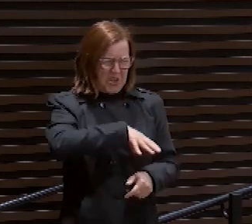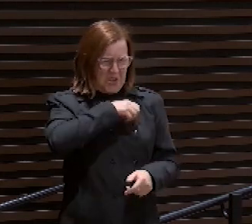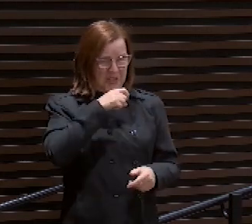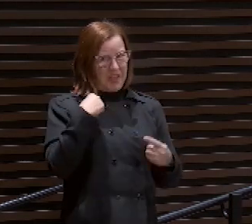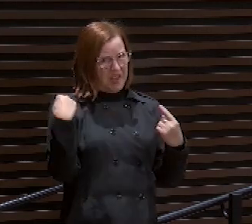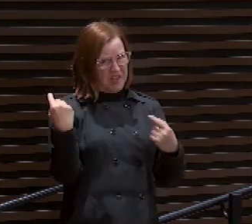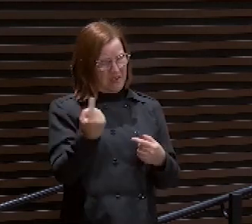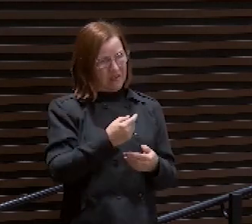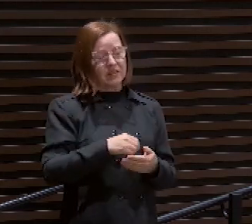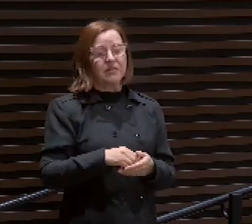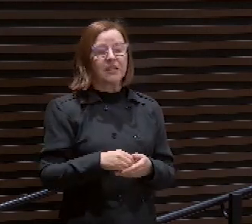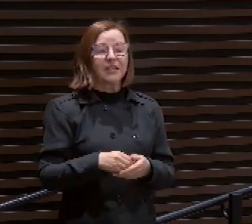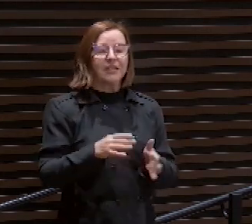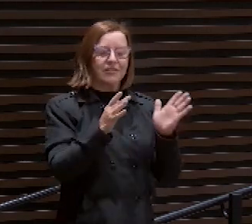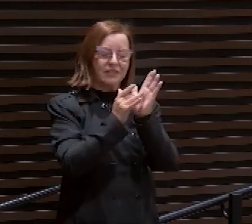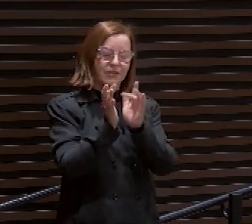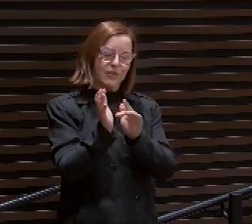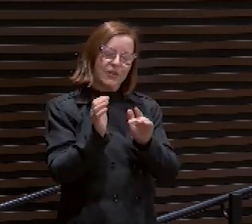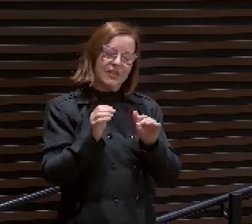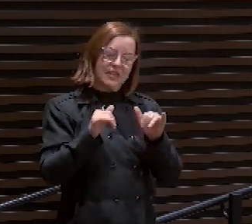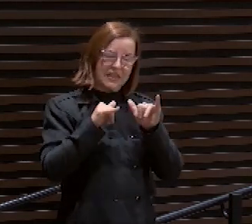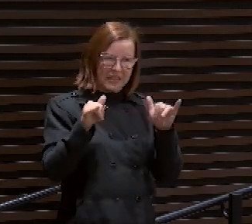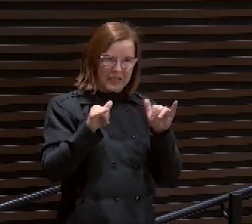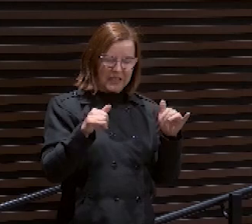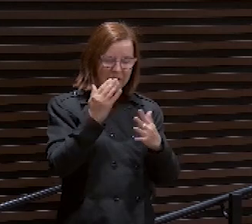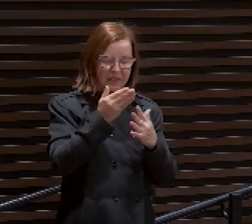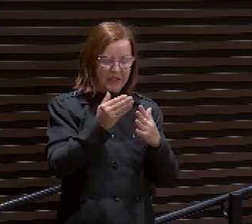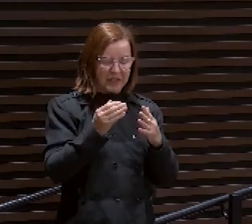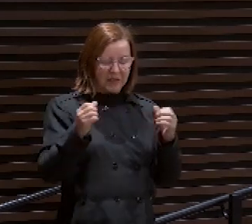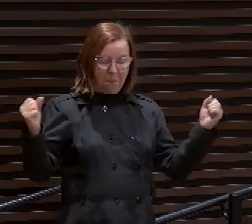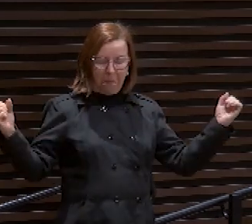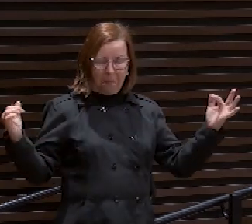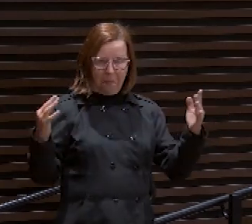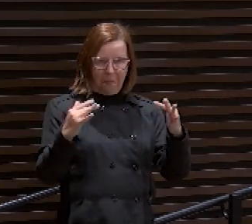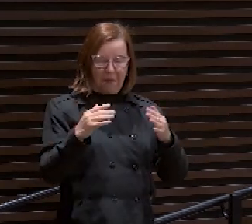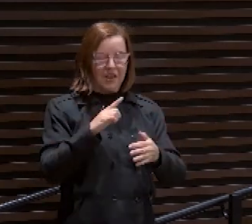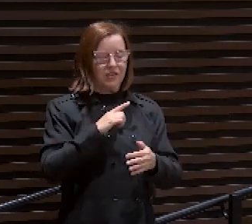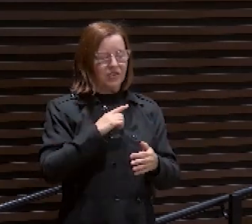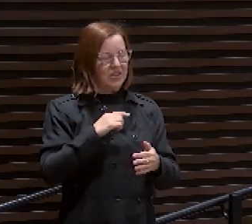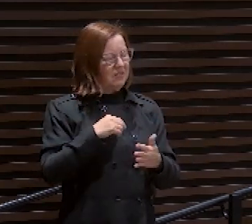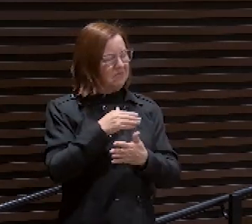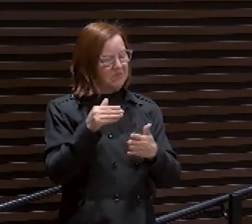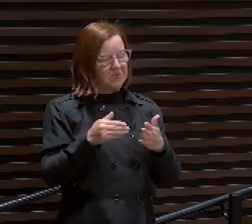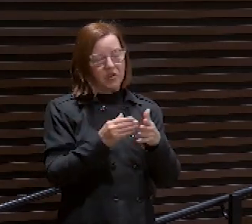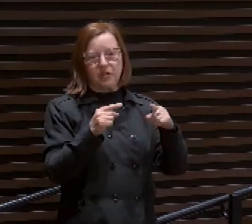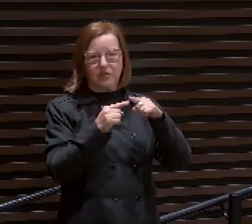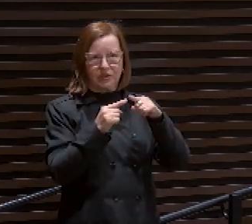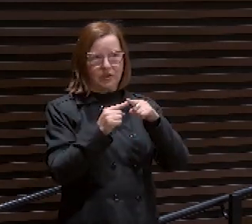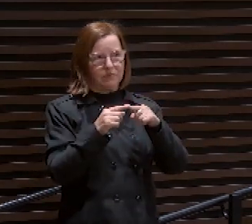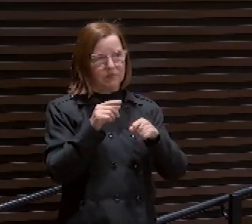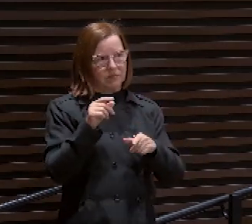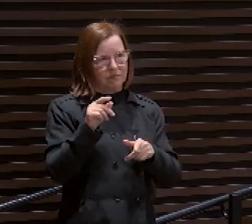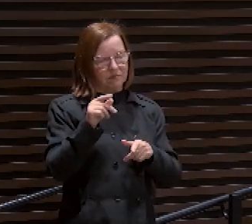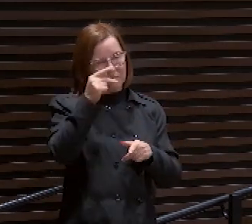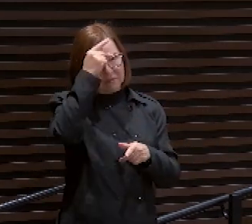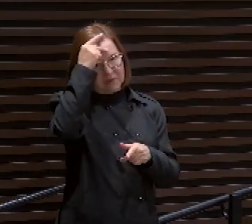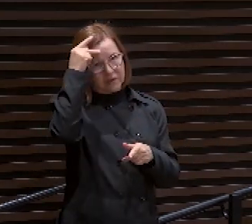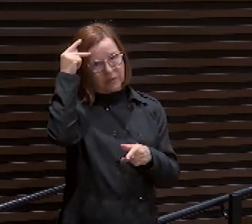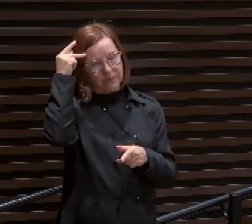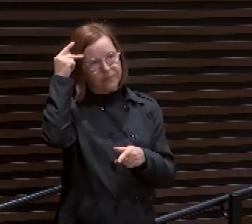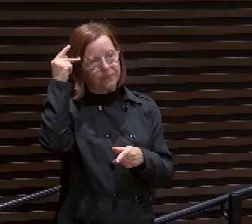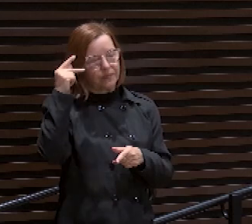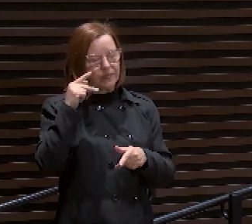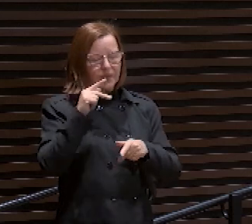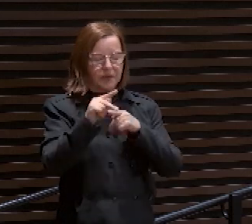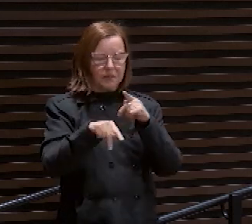a essa multidão. Então ali nessa multidão tinha de tudo. Todos os tipos de pessoa. Pessoas que